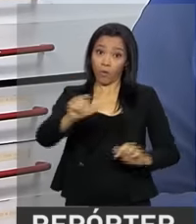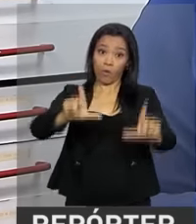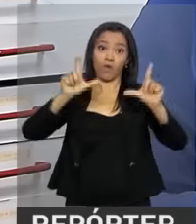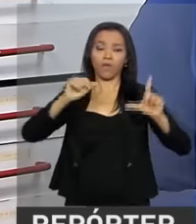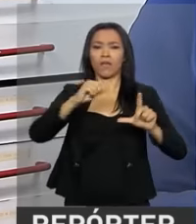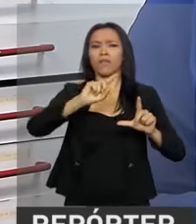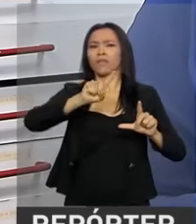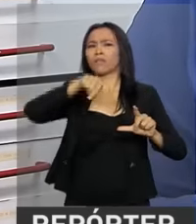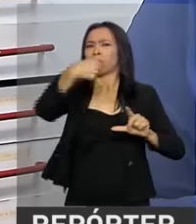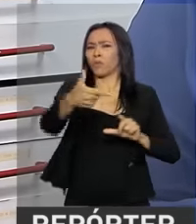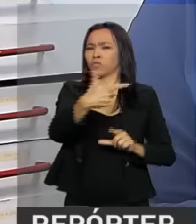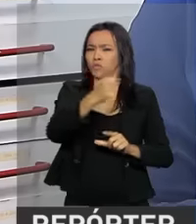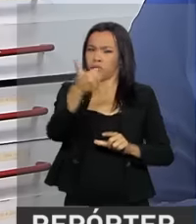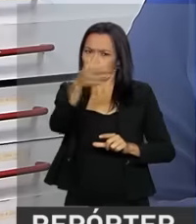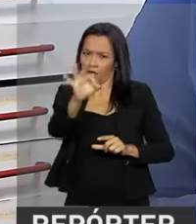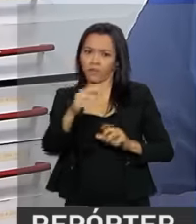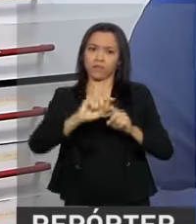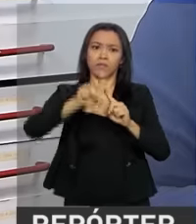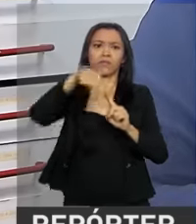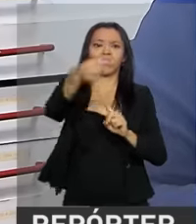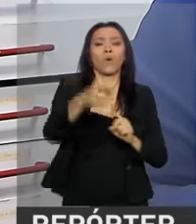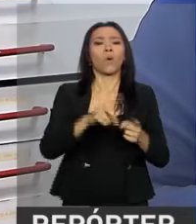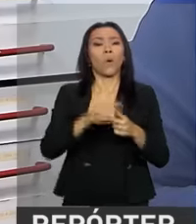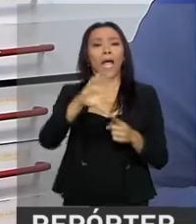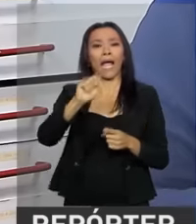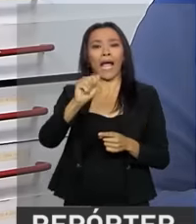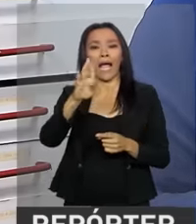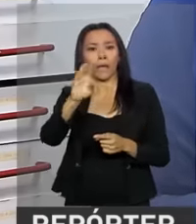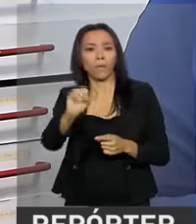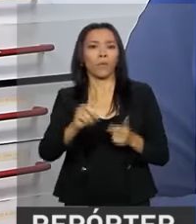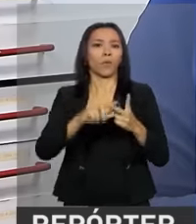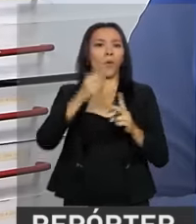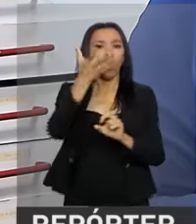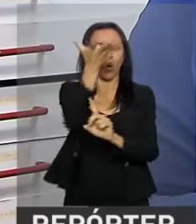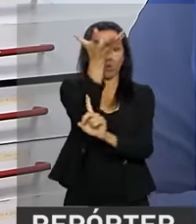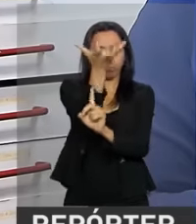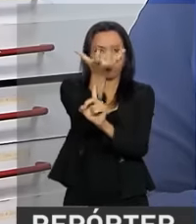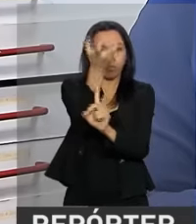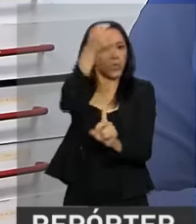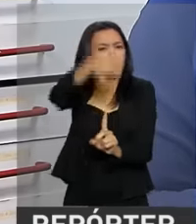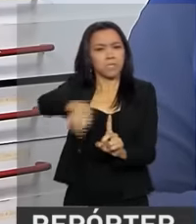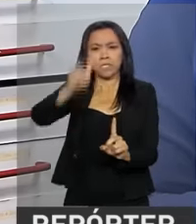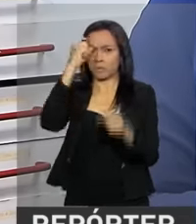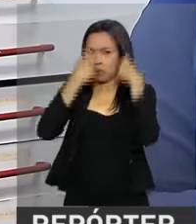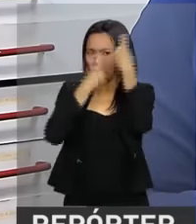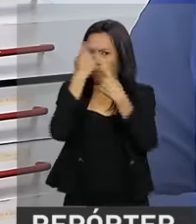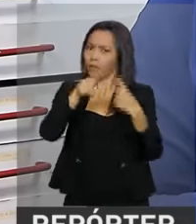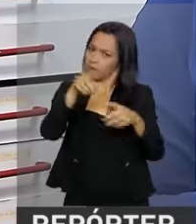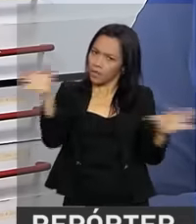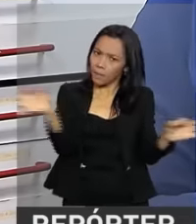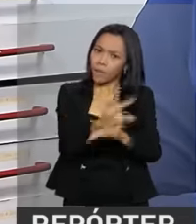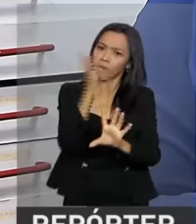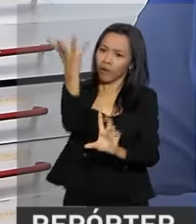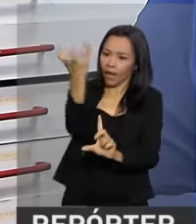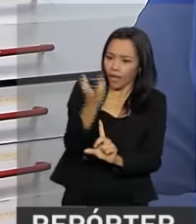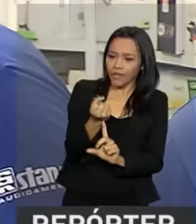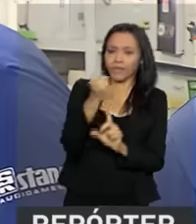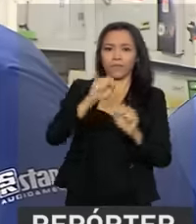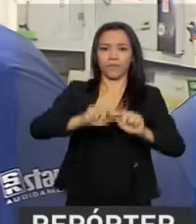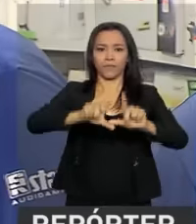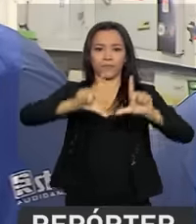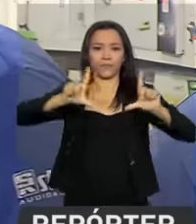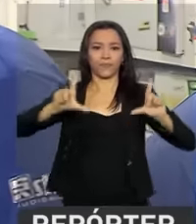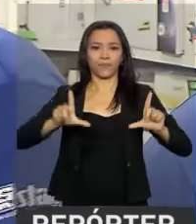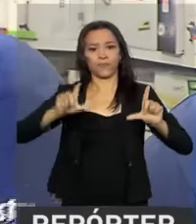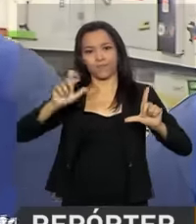2010 se você tem TV a cabo ou antena parabólica não precisa se preocupar você já está pronto para receber o sinal digital